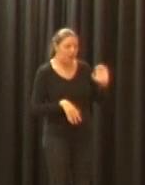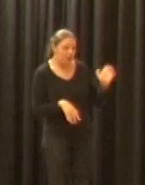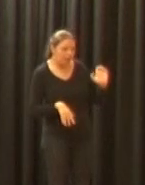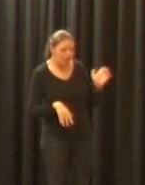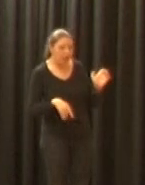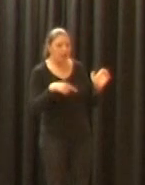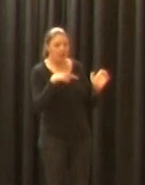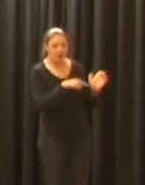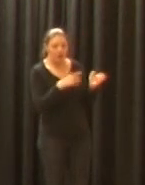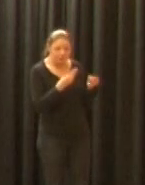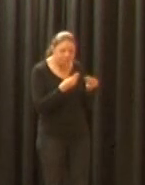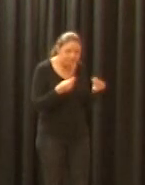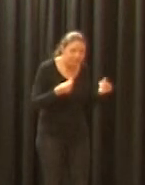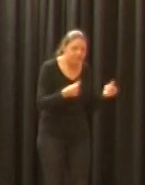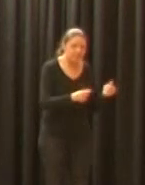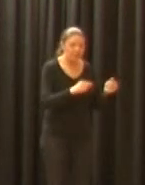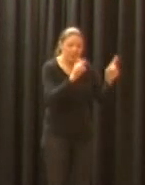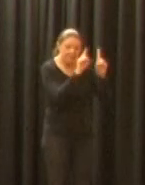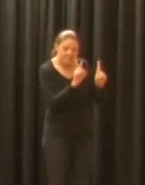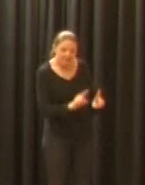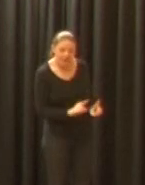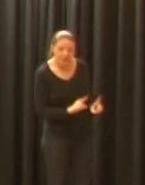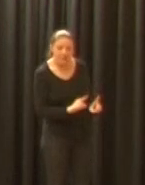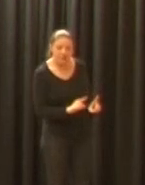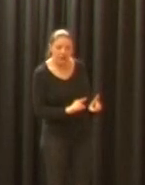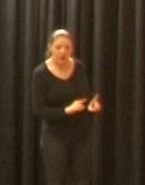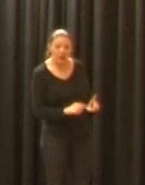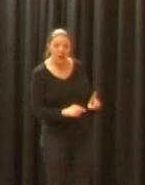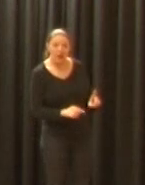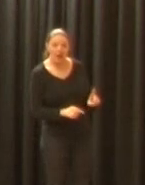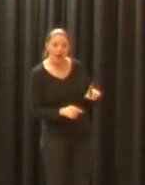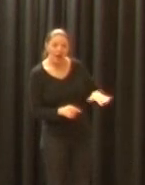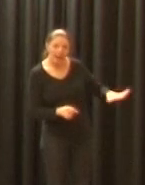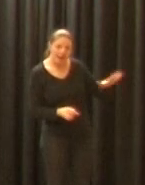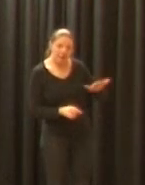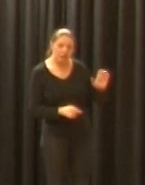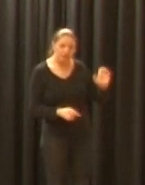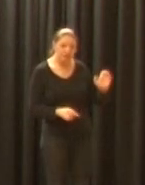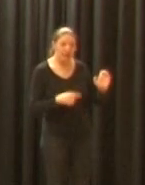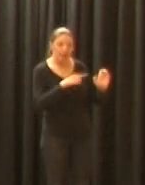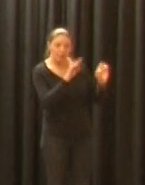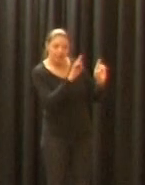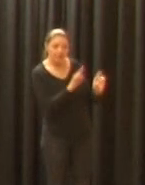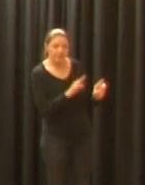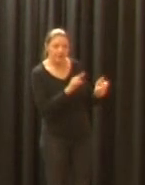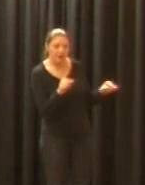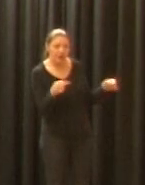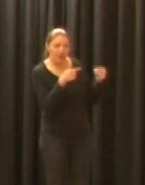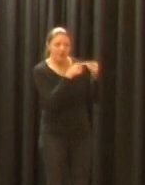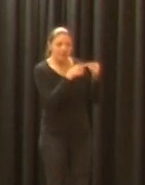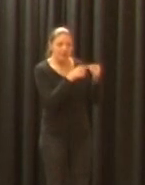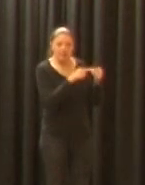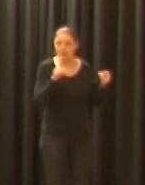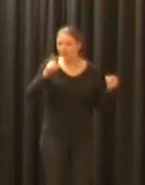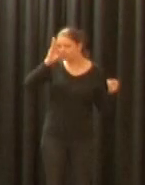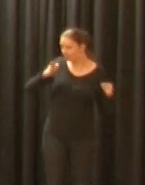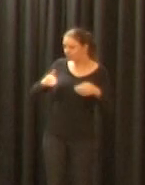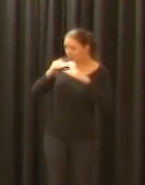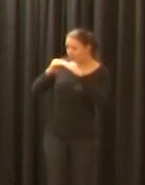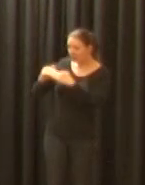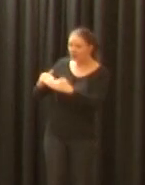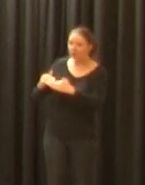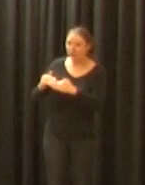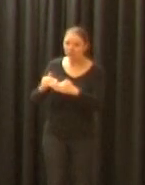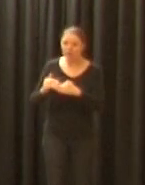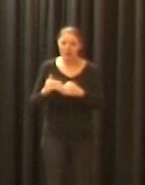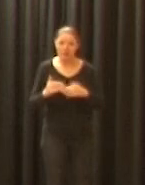deficiência materializada a partir do binário heterônomo, postulando outro binarismo, a